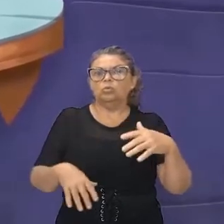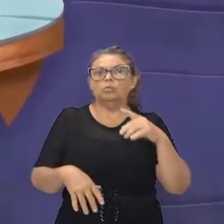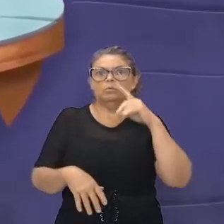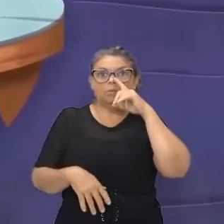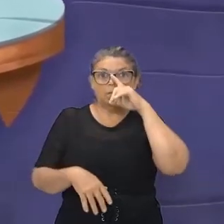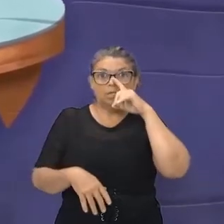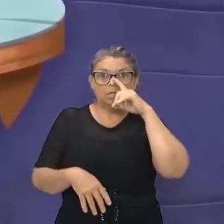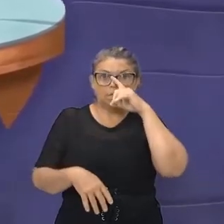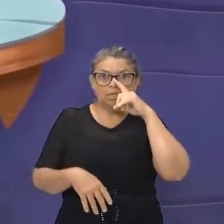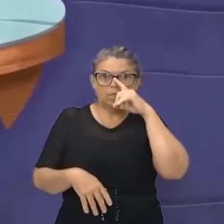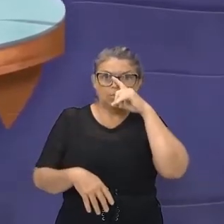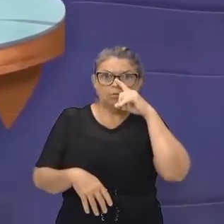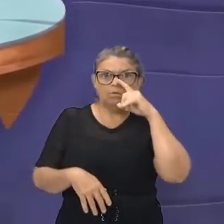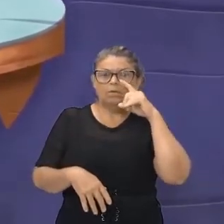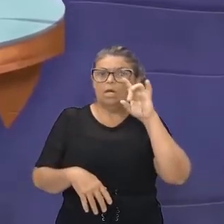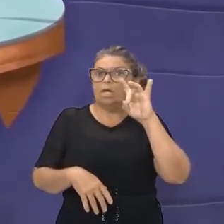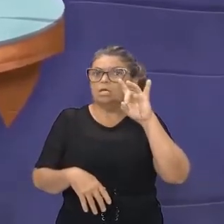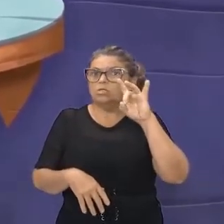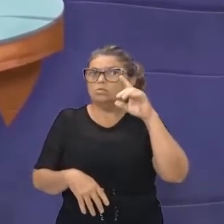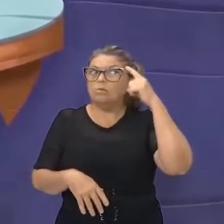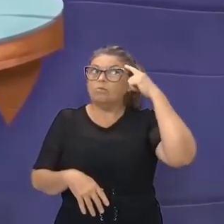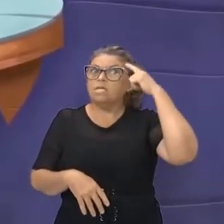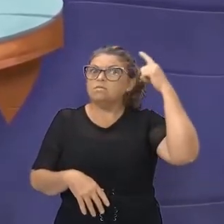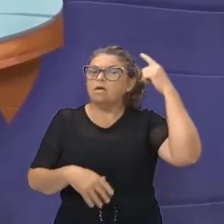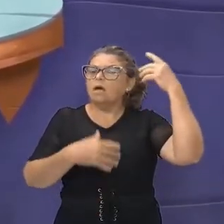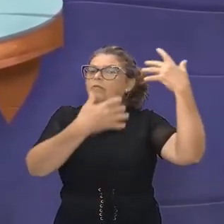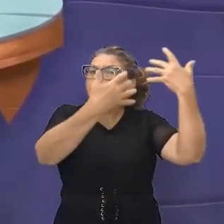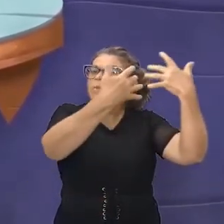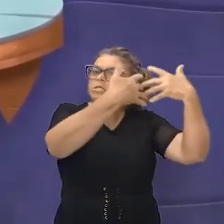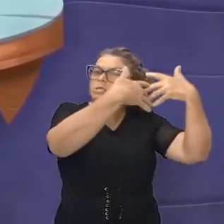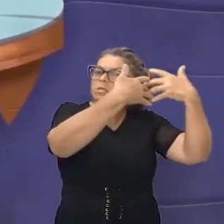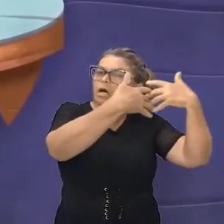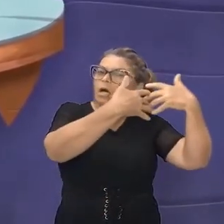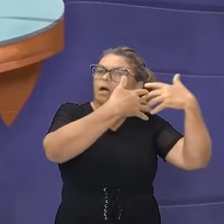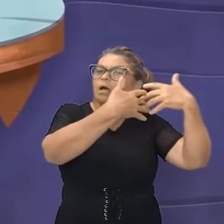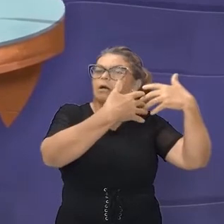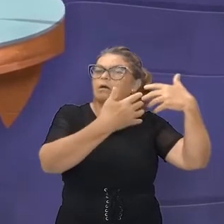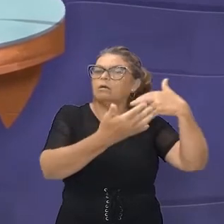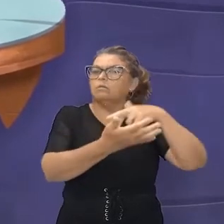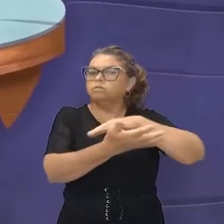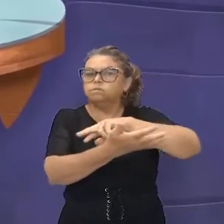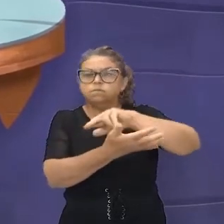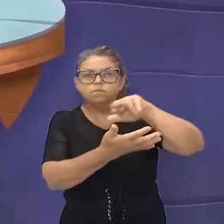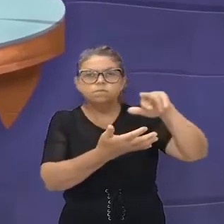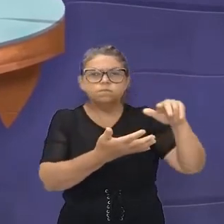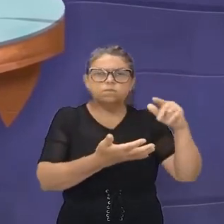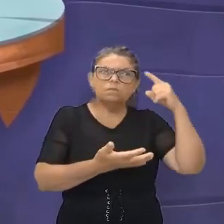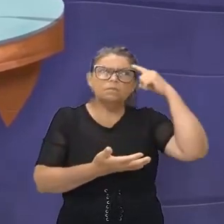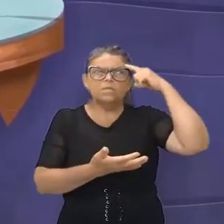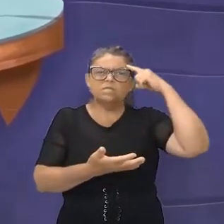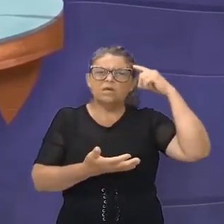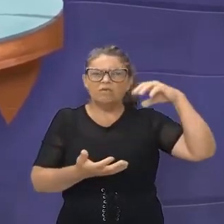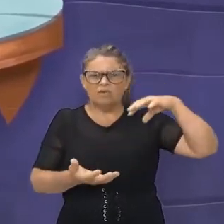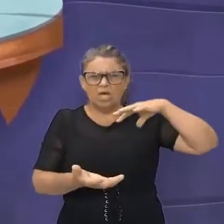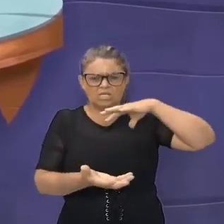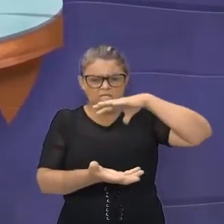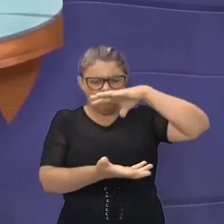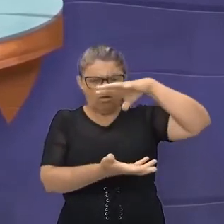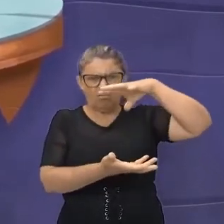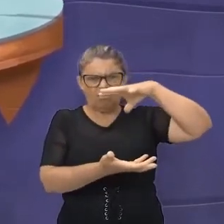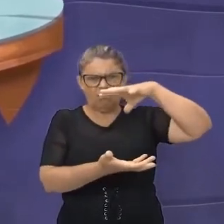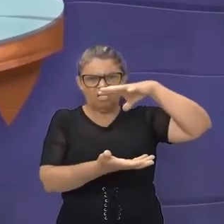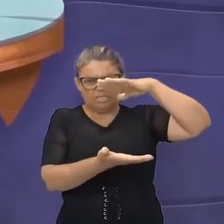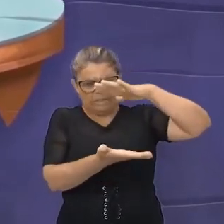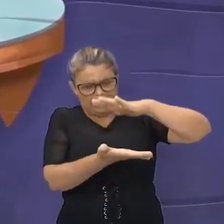Os perigos imaginários eram muitos, como a crença de que a terra era achatada como uma pizza e que quem